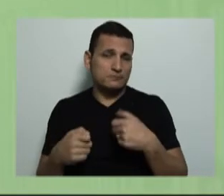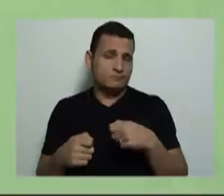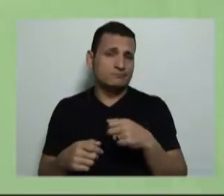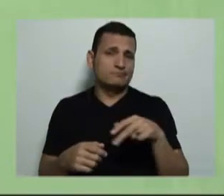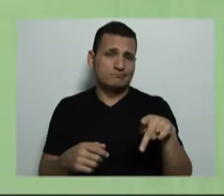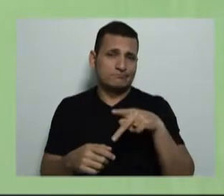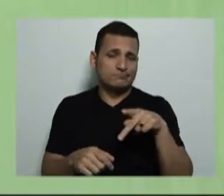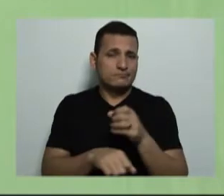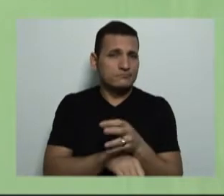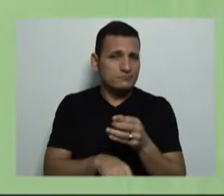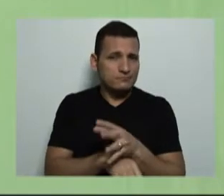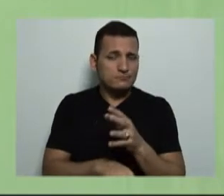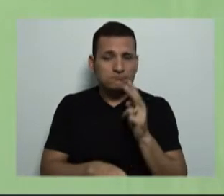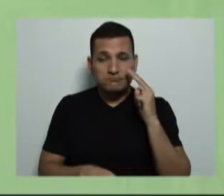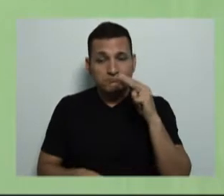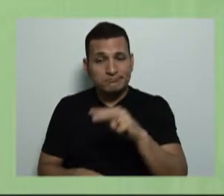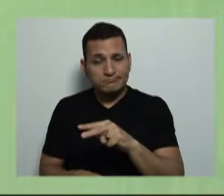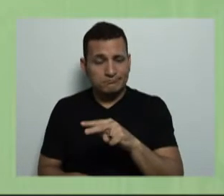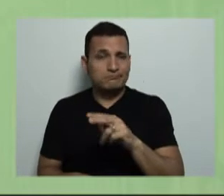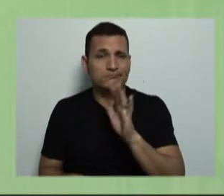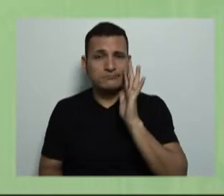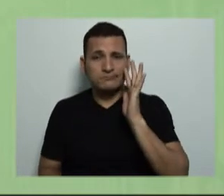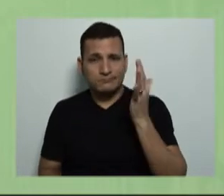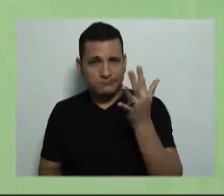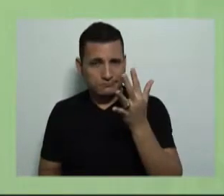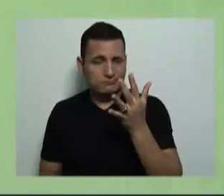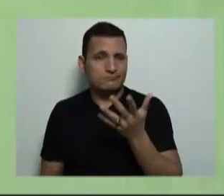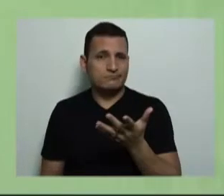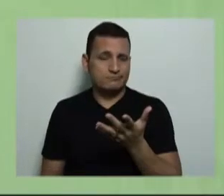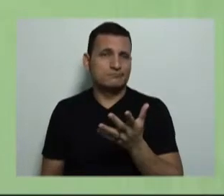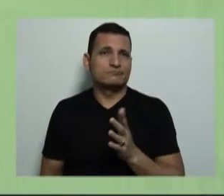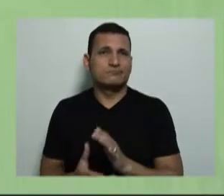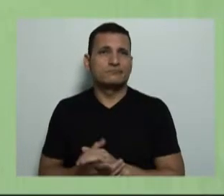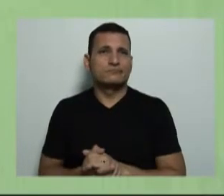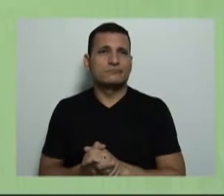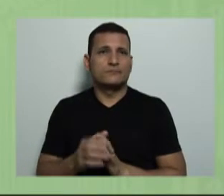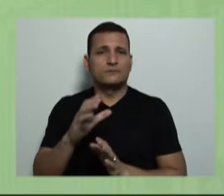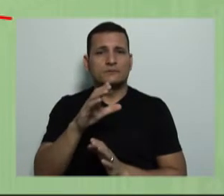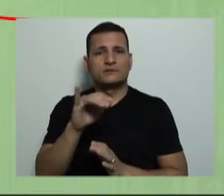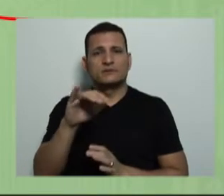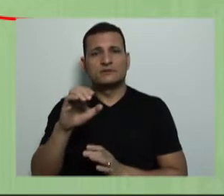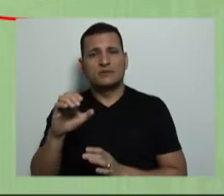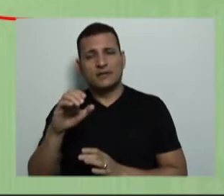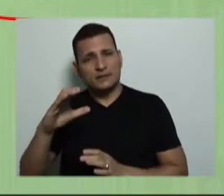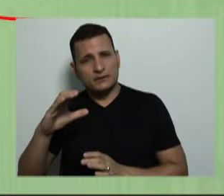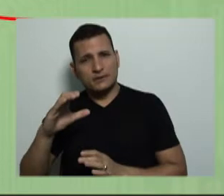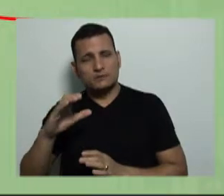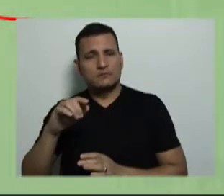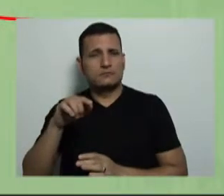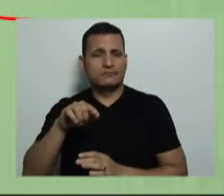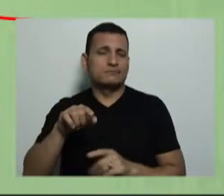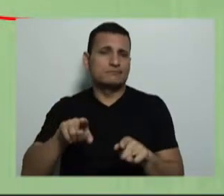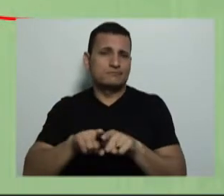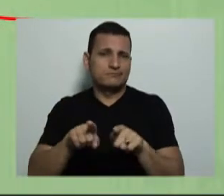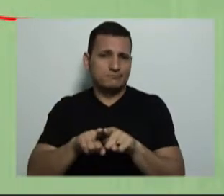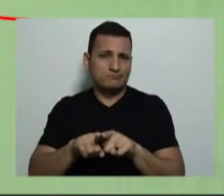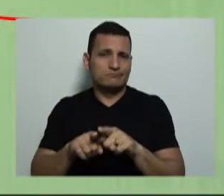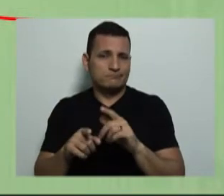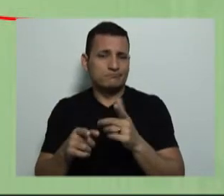pelo orientador, SIEC e colegiado do curso, que tomarão as medidas